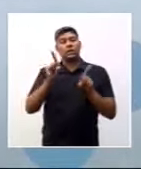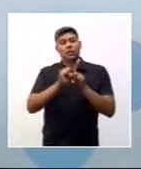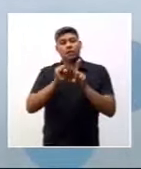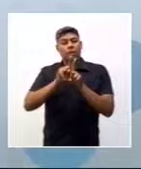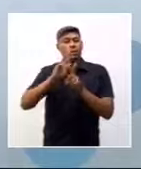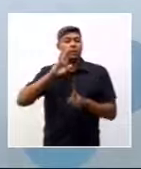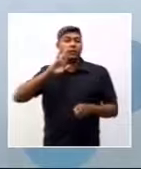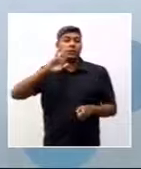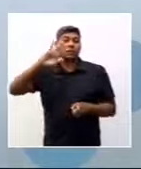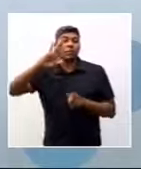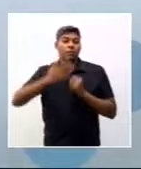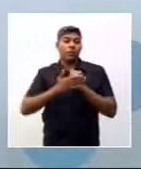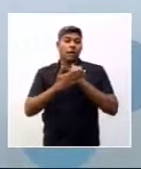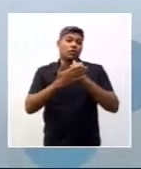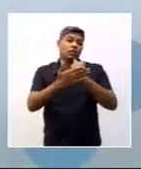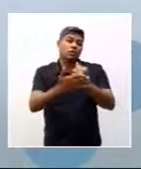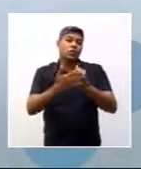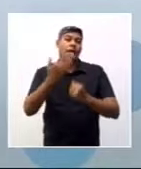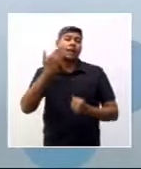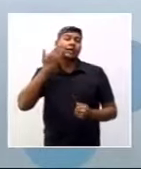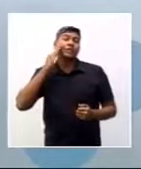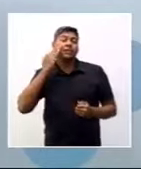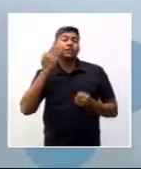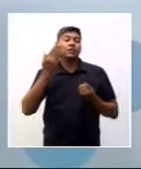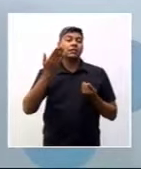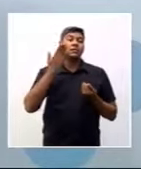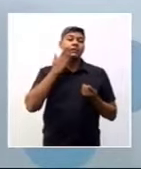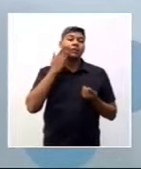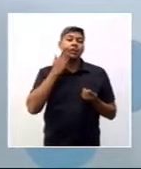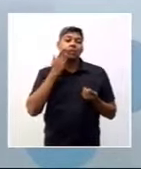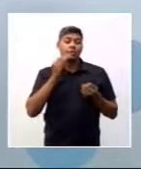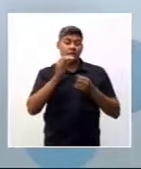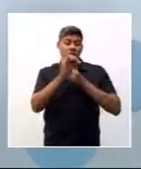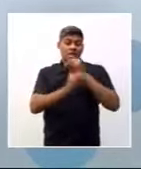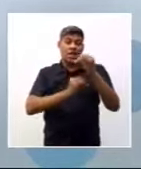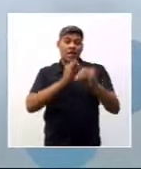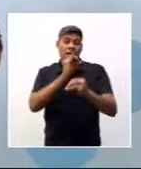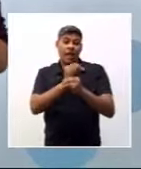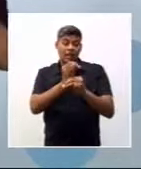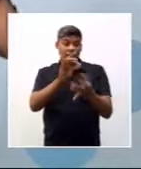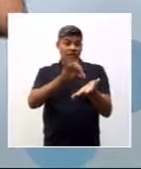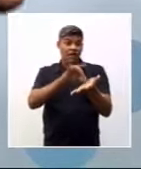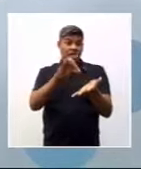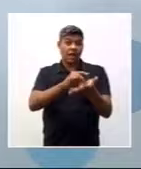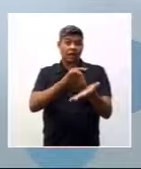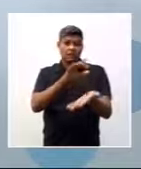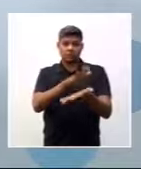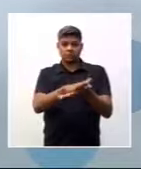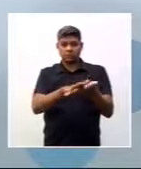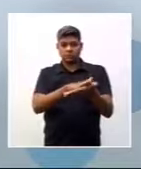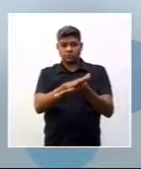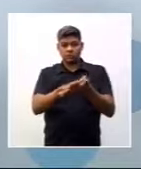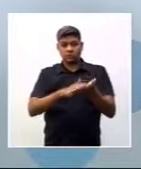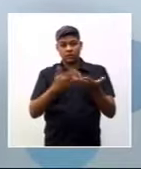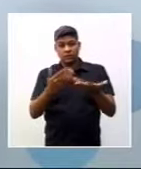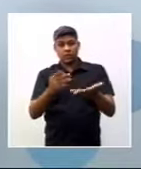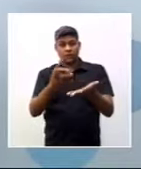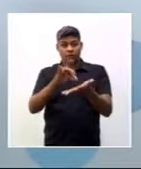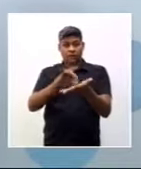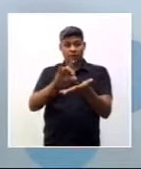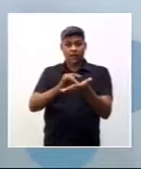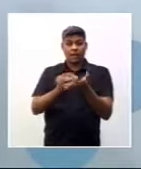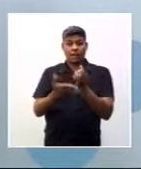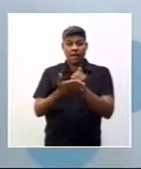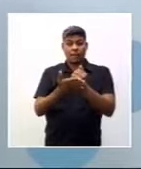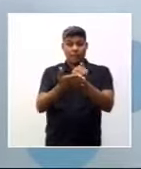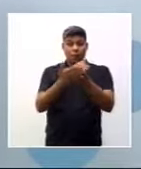e principalmente ajudar ela a entender que só porque algo tá na internet não significa que são as verdades sobre ela tá então na verdade é